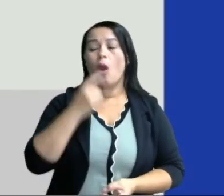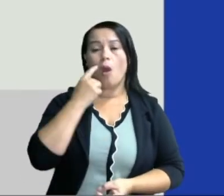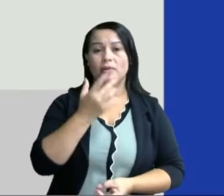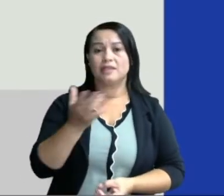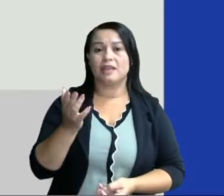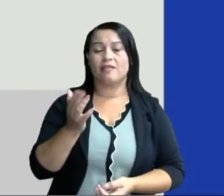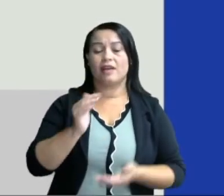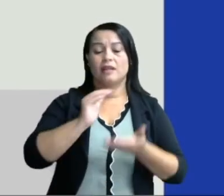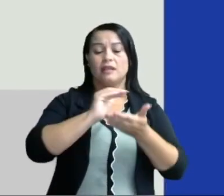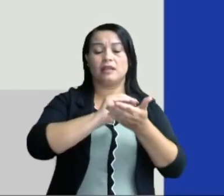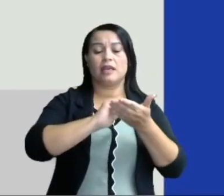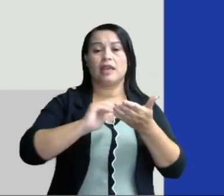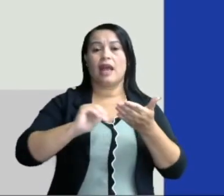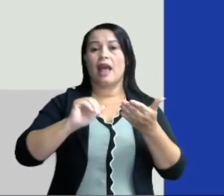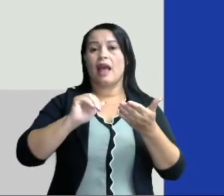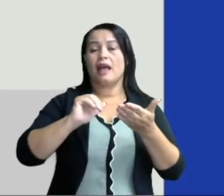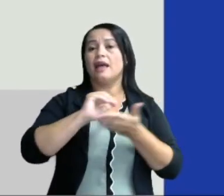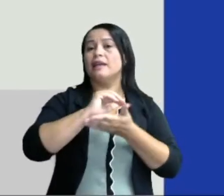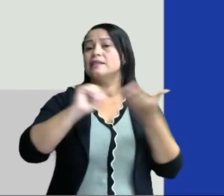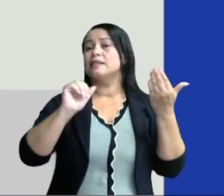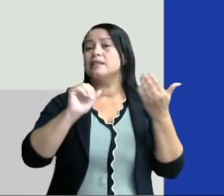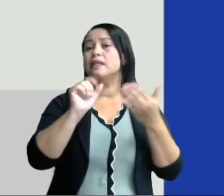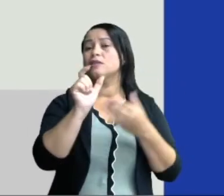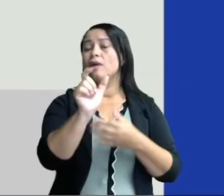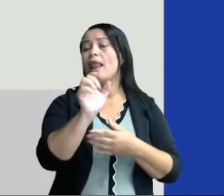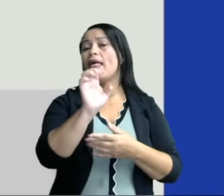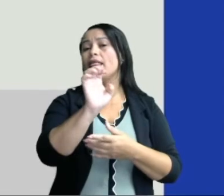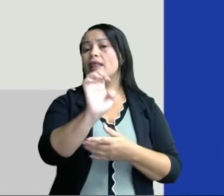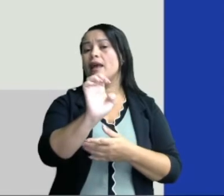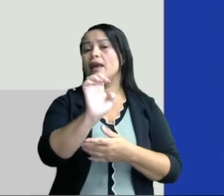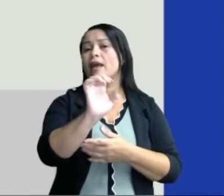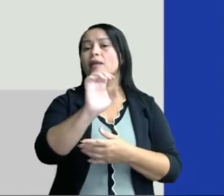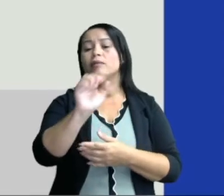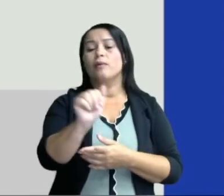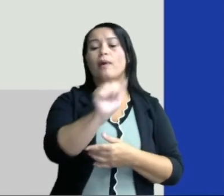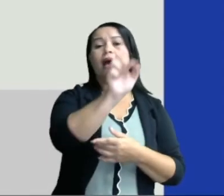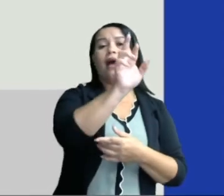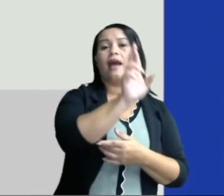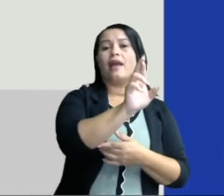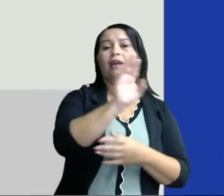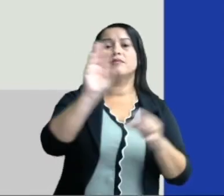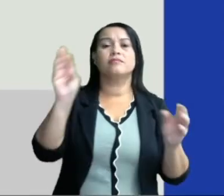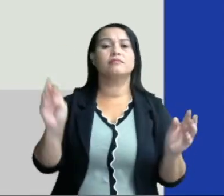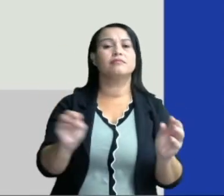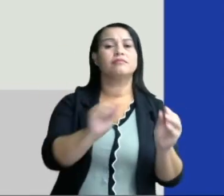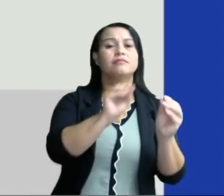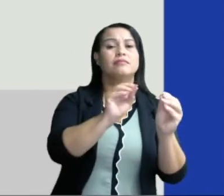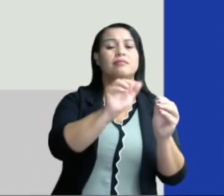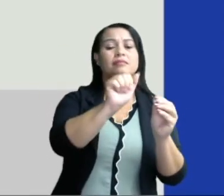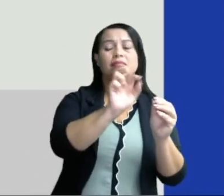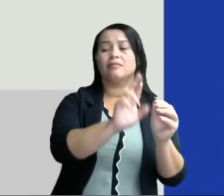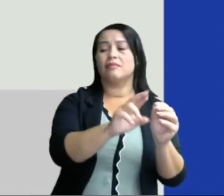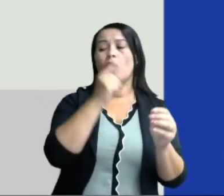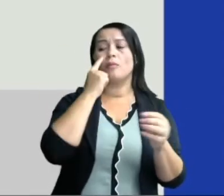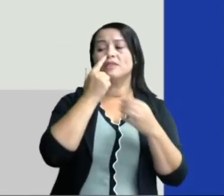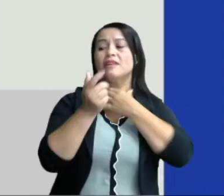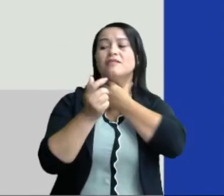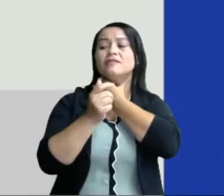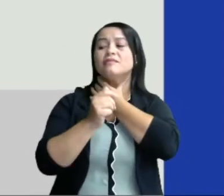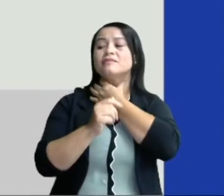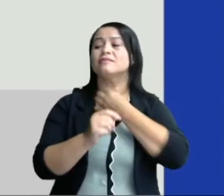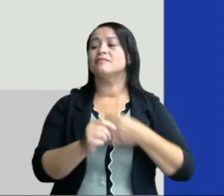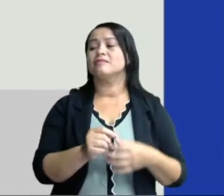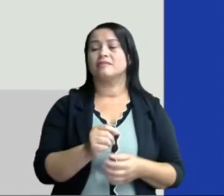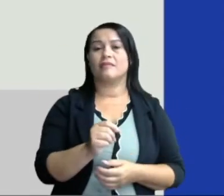Ó, eu tirei apenas a letra E acrescentei AR. Observa aqui, ó. Tá?